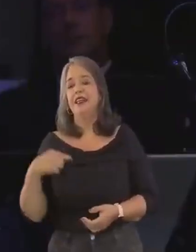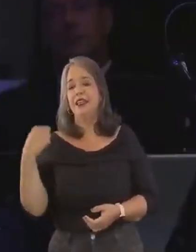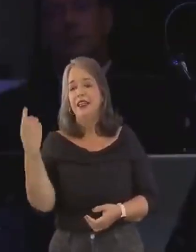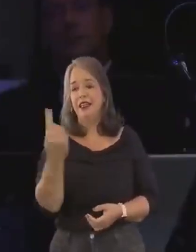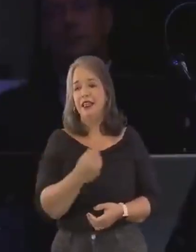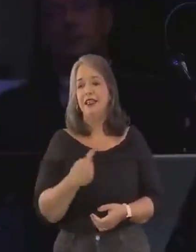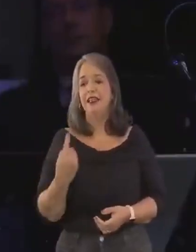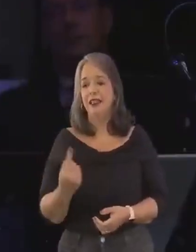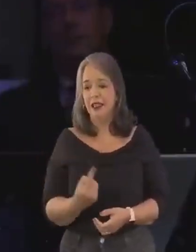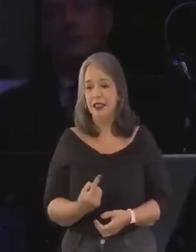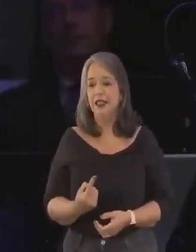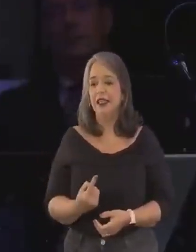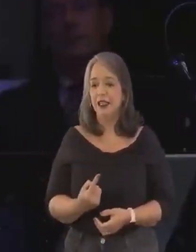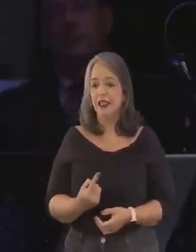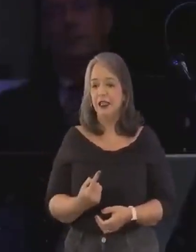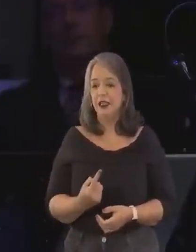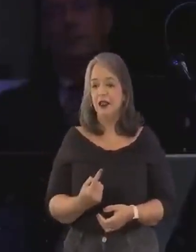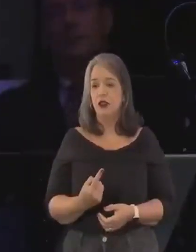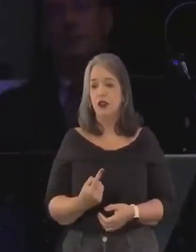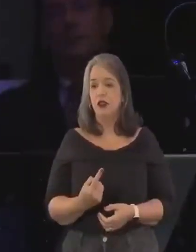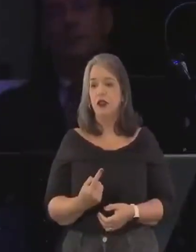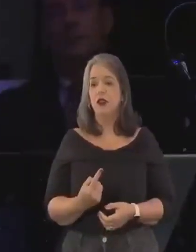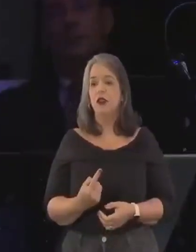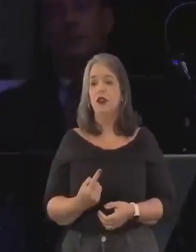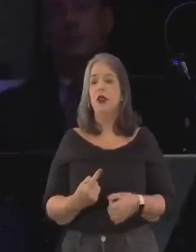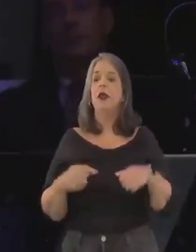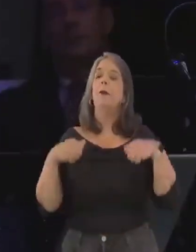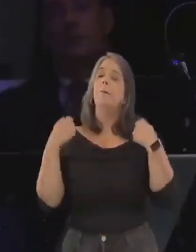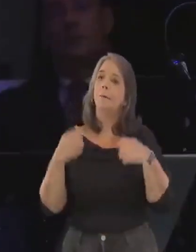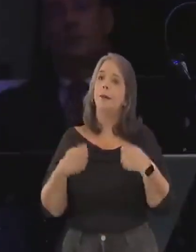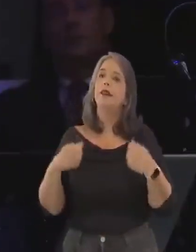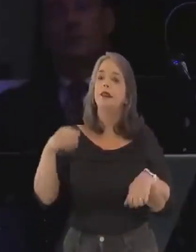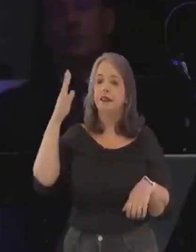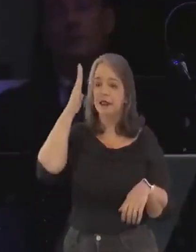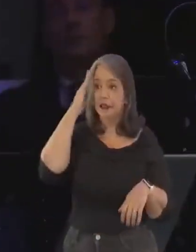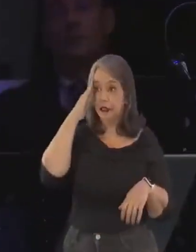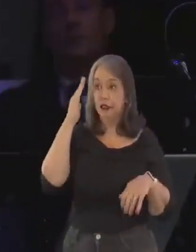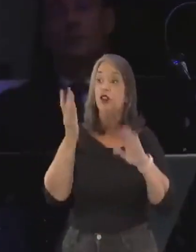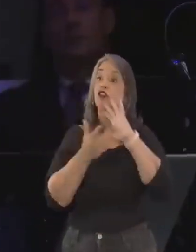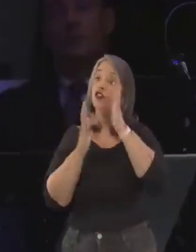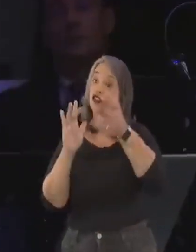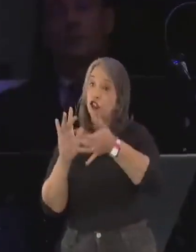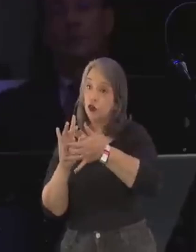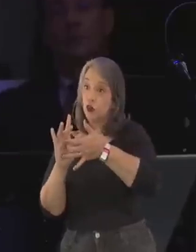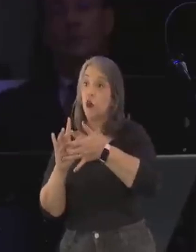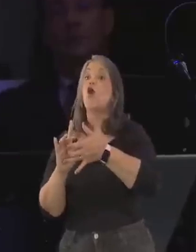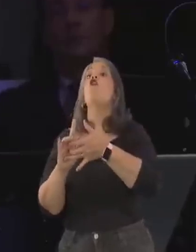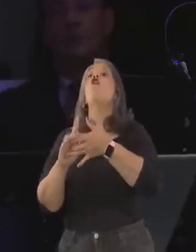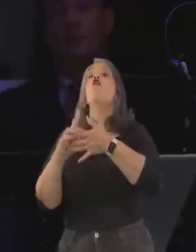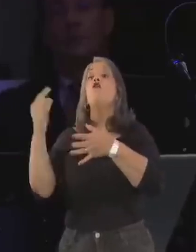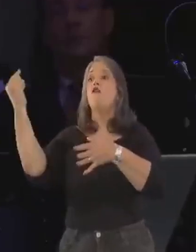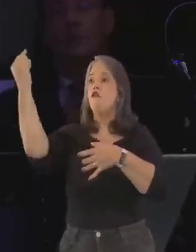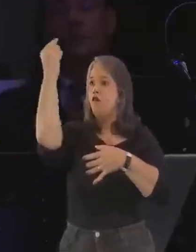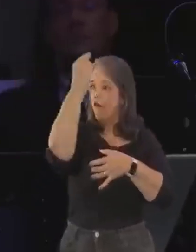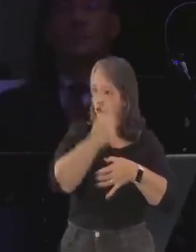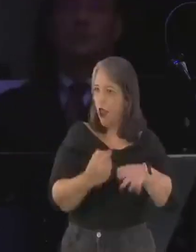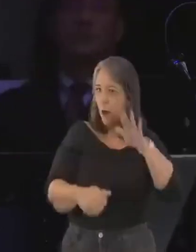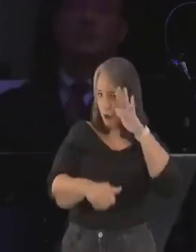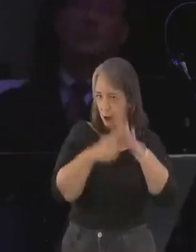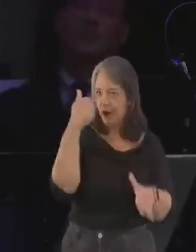de homem para se arrepender. Porque assim como Cristo veio a primeira vez, nasceu, viveu, morreu